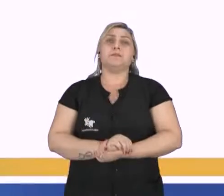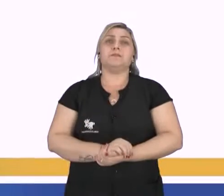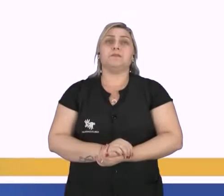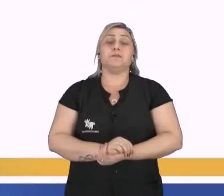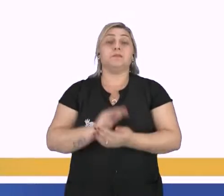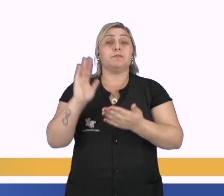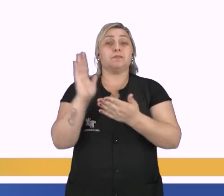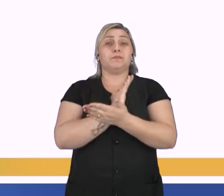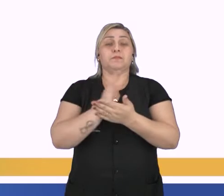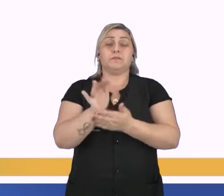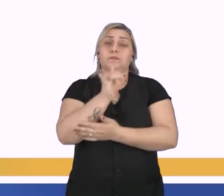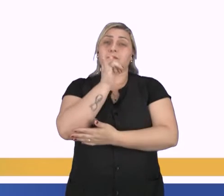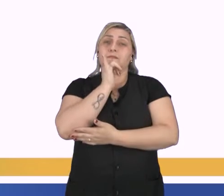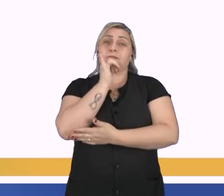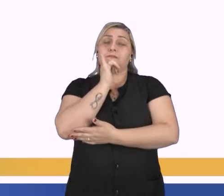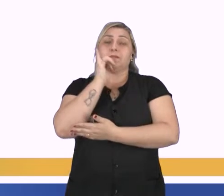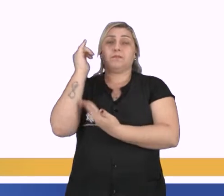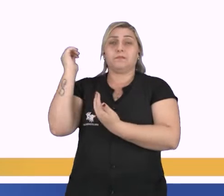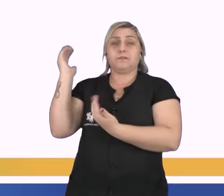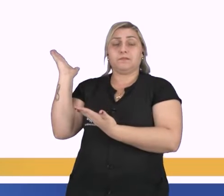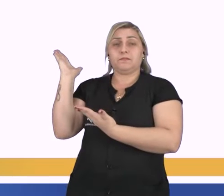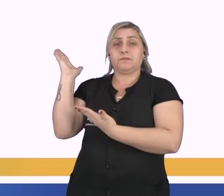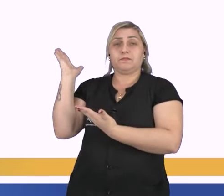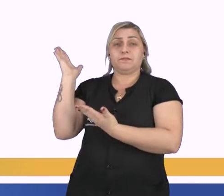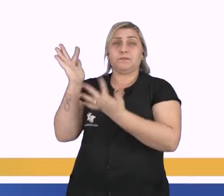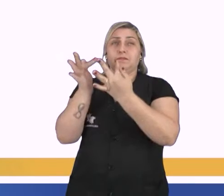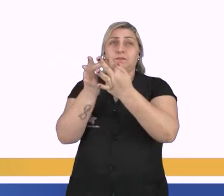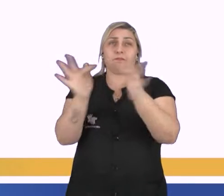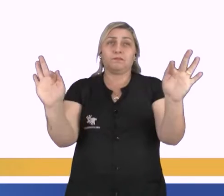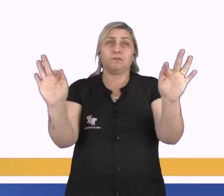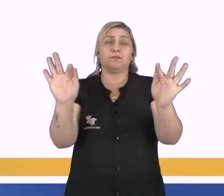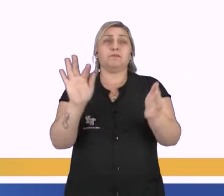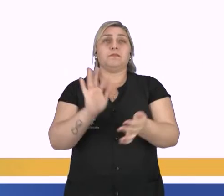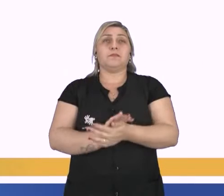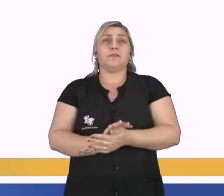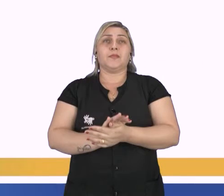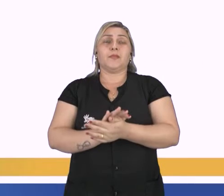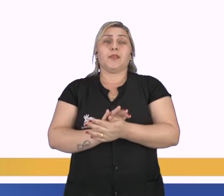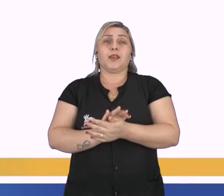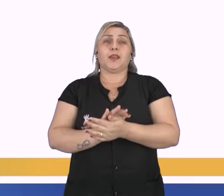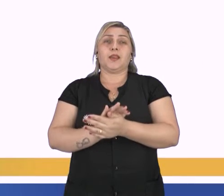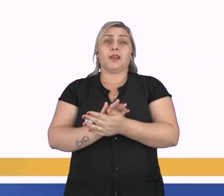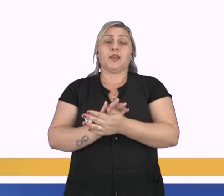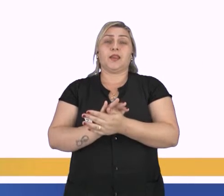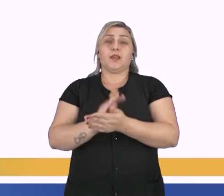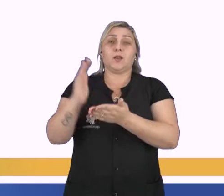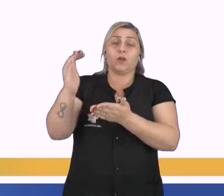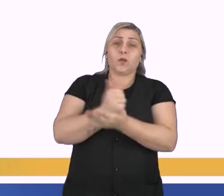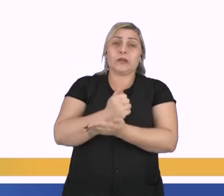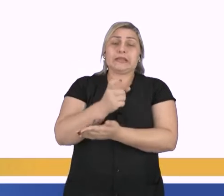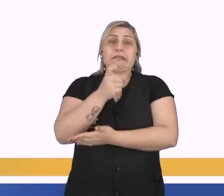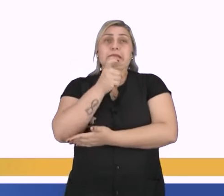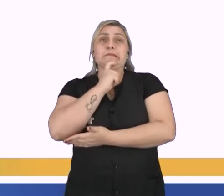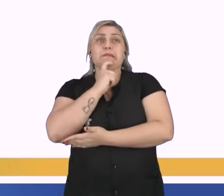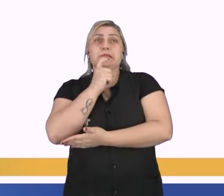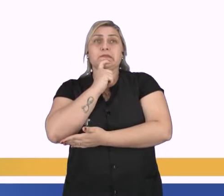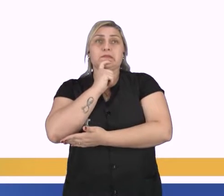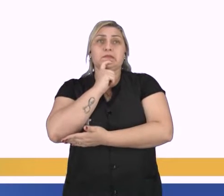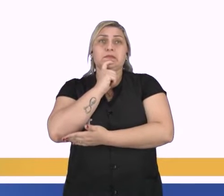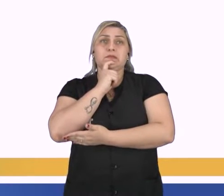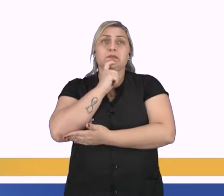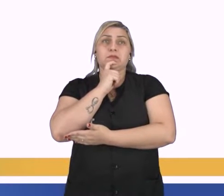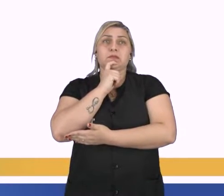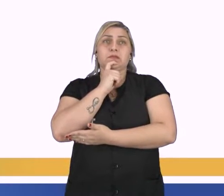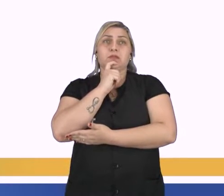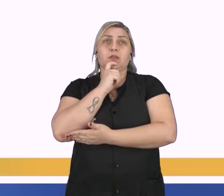aqui alguns exemplos. Vamos ver exemplos de frase. Socorro, né? Que frio. Nova